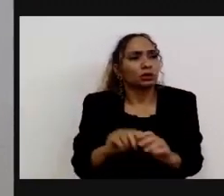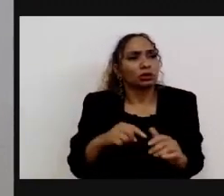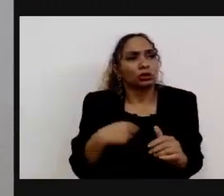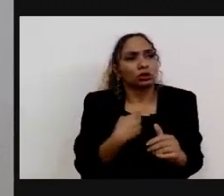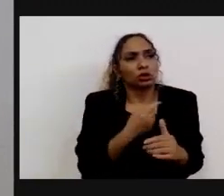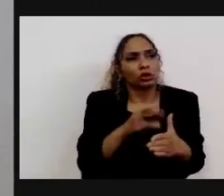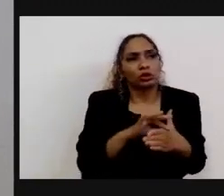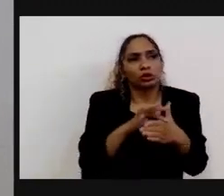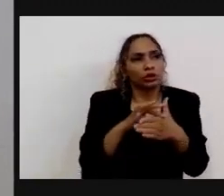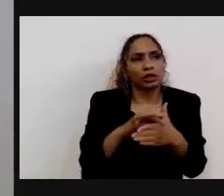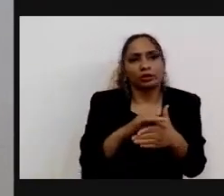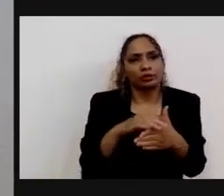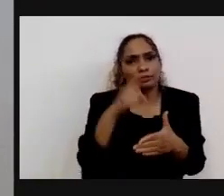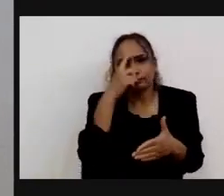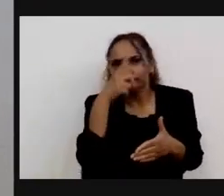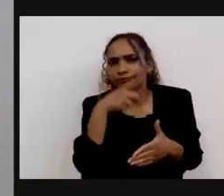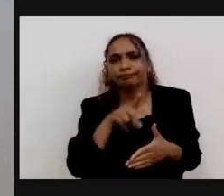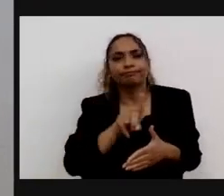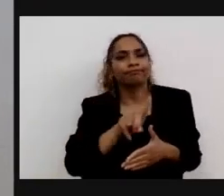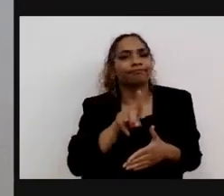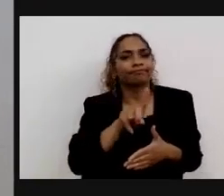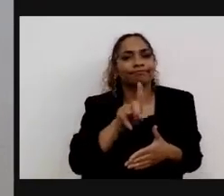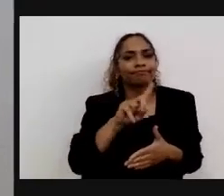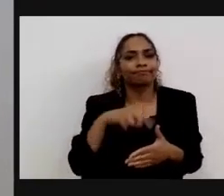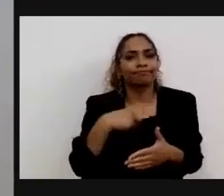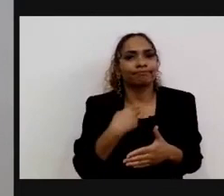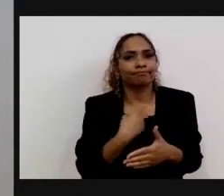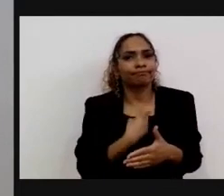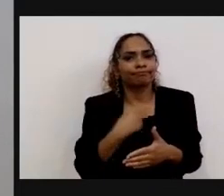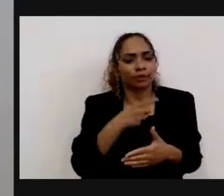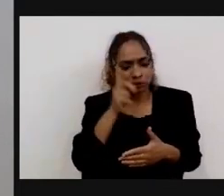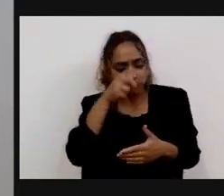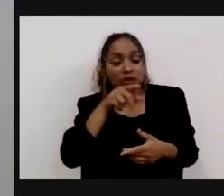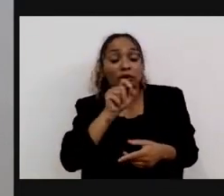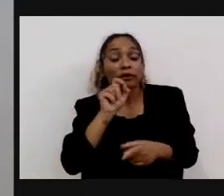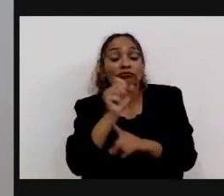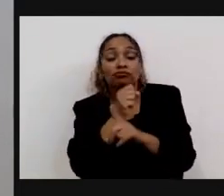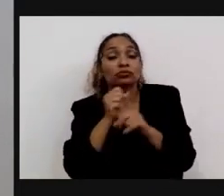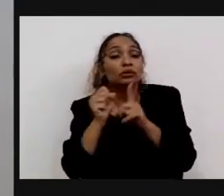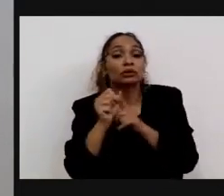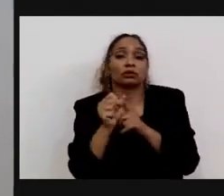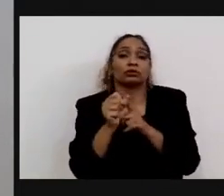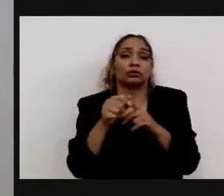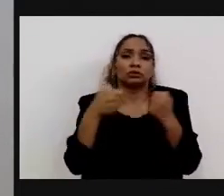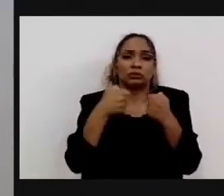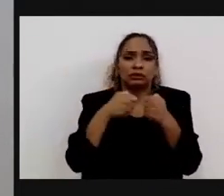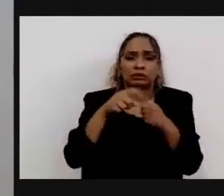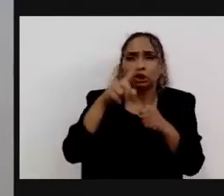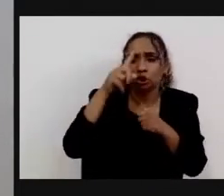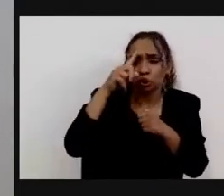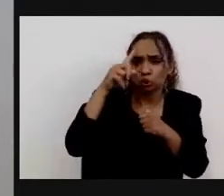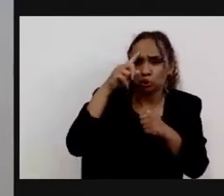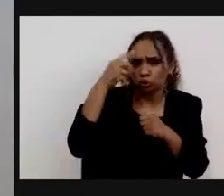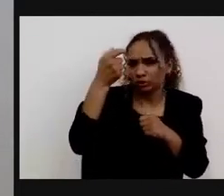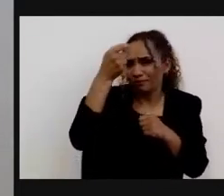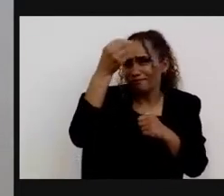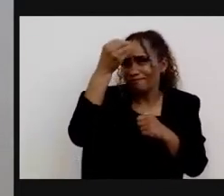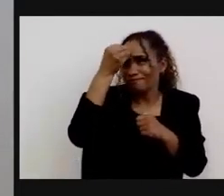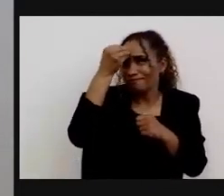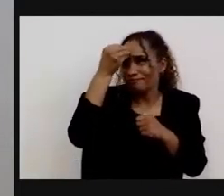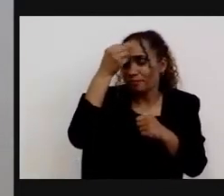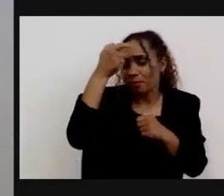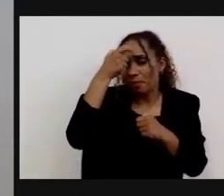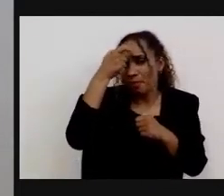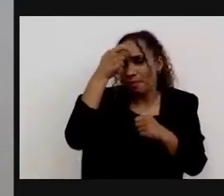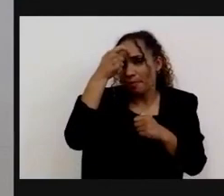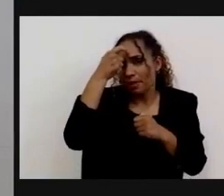chefes você não são patrões patrão da gente é sociedade a gente tem que ter isso todo dia em mente que a gente trabalha para a sociedade é